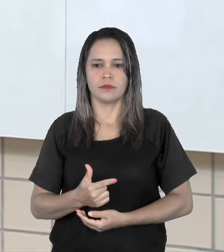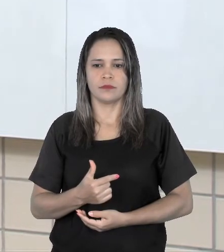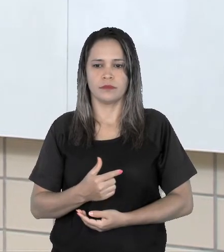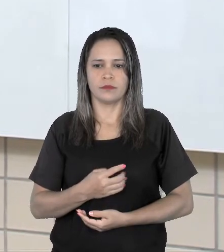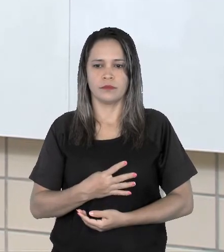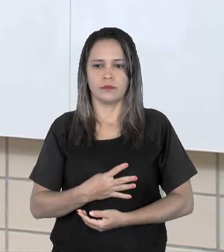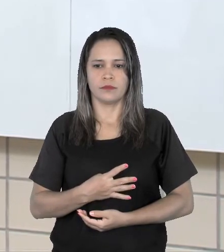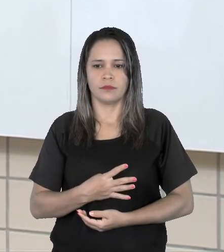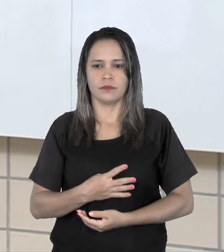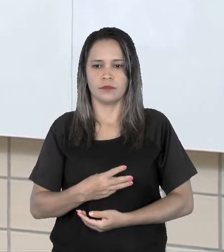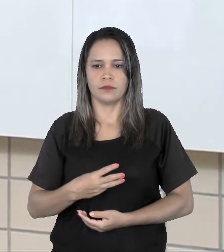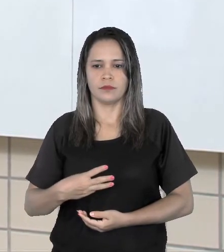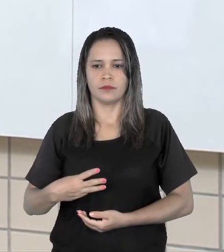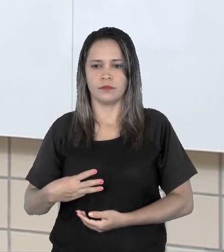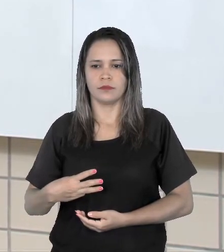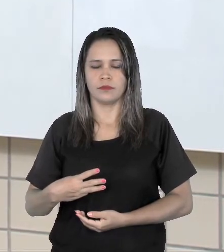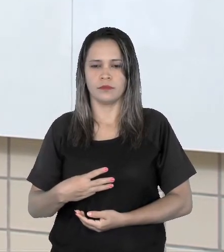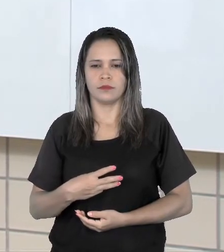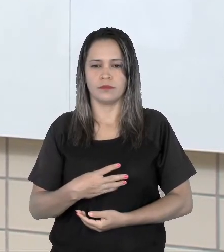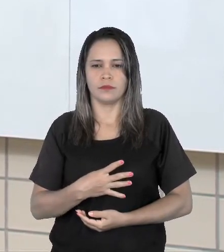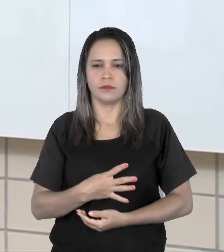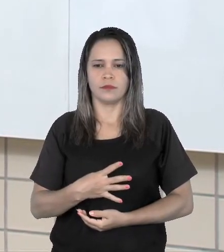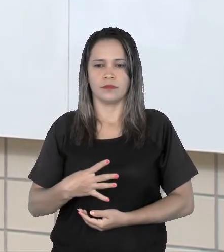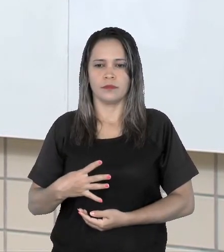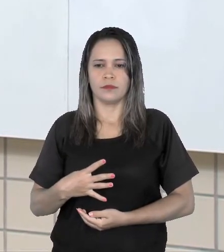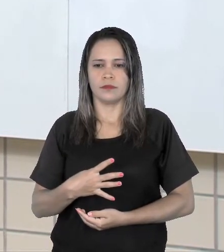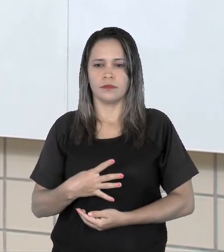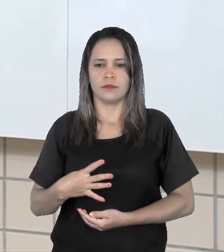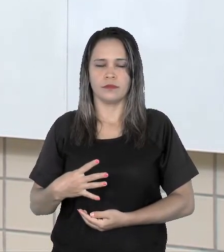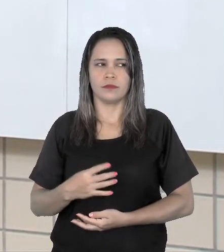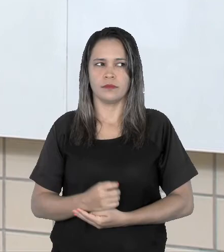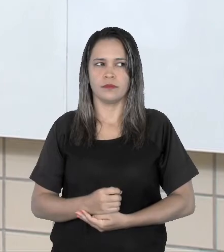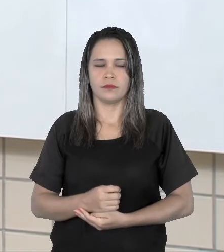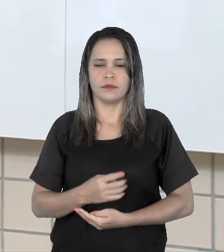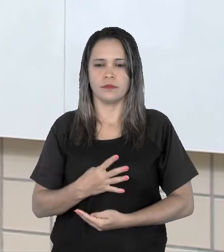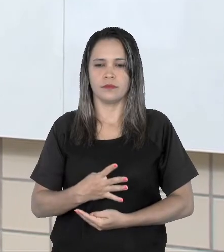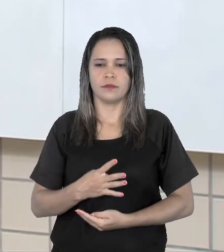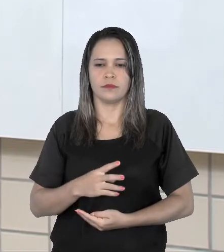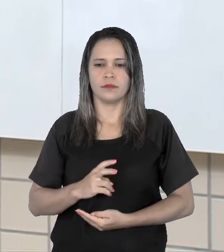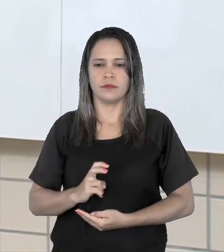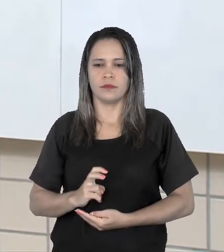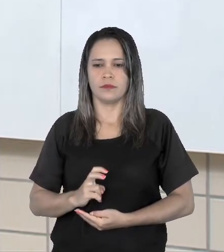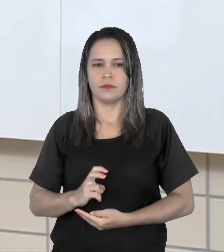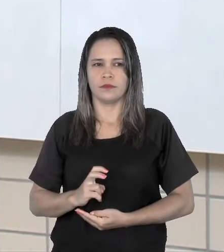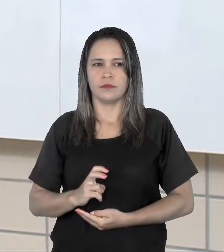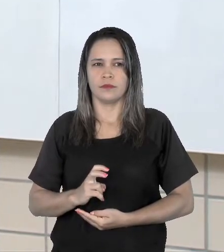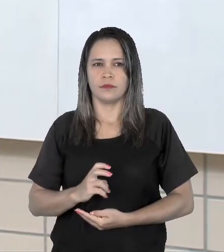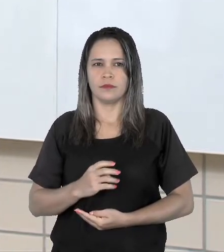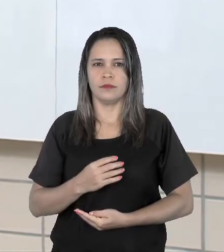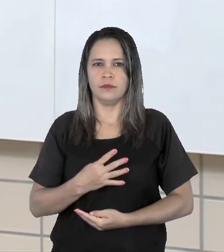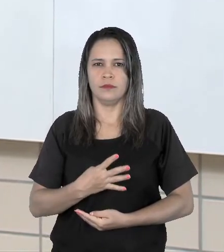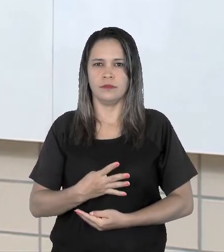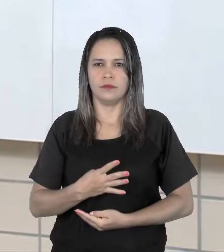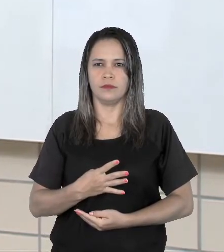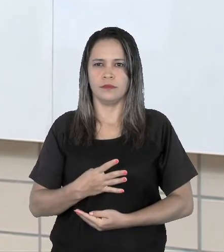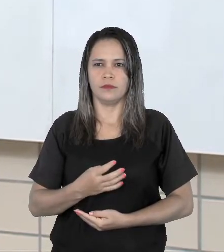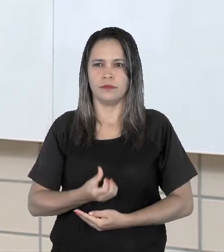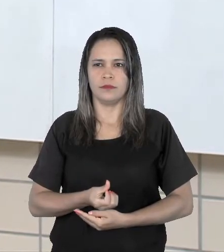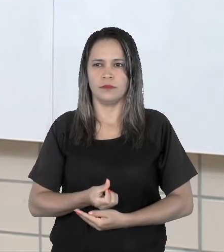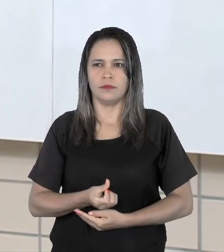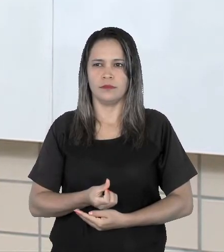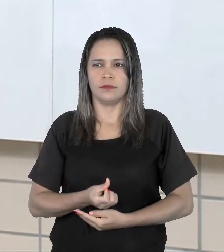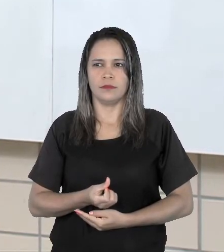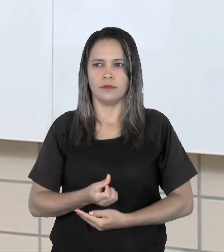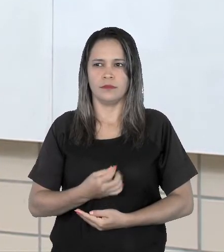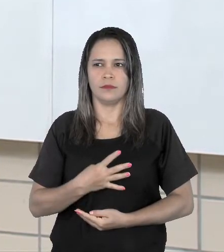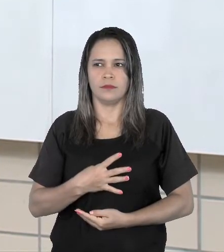42, 43, 44, 45,